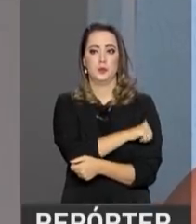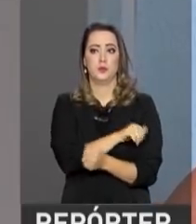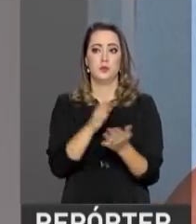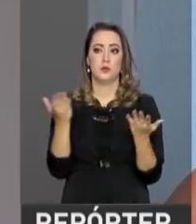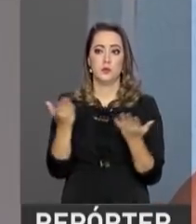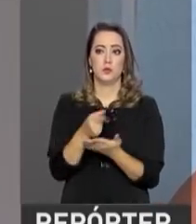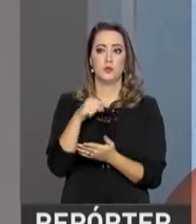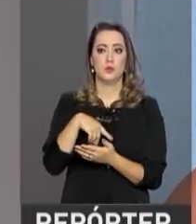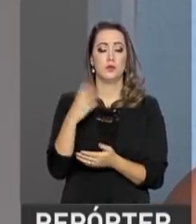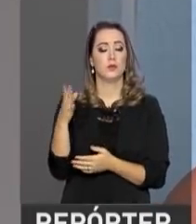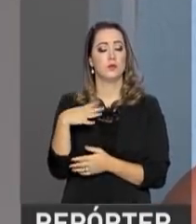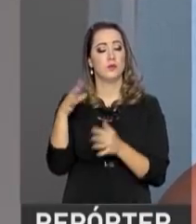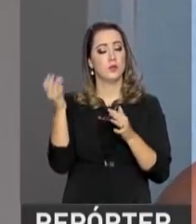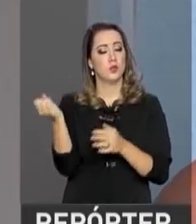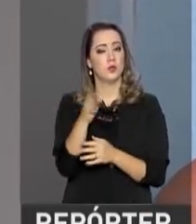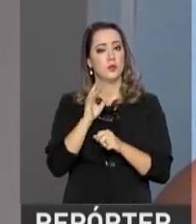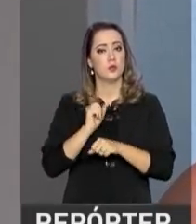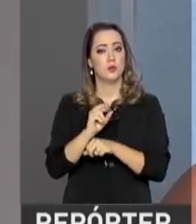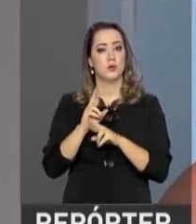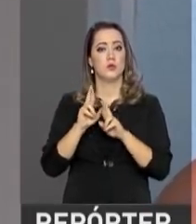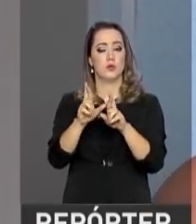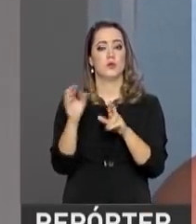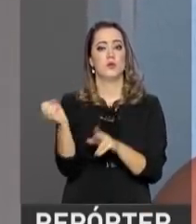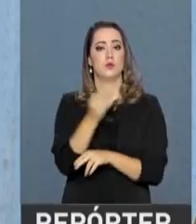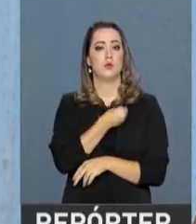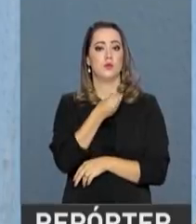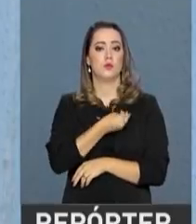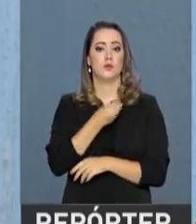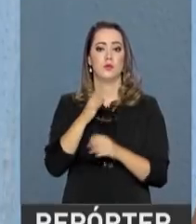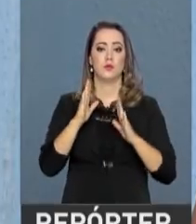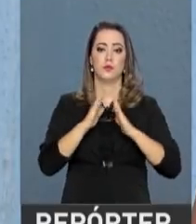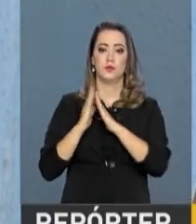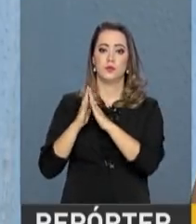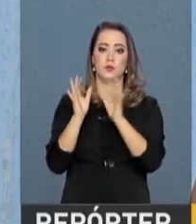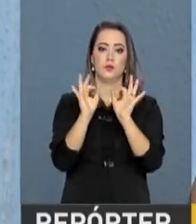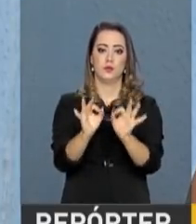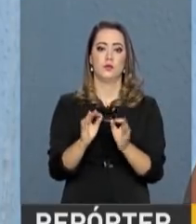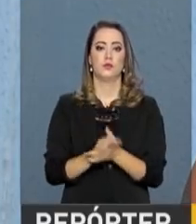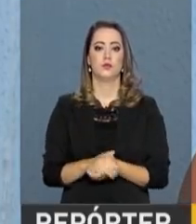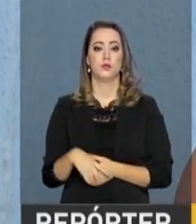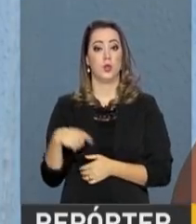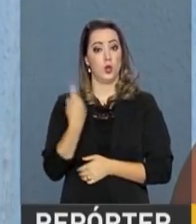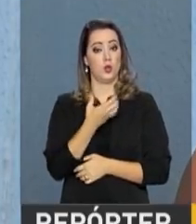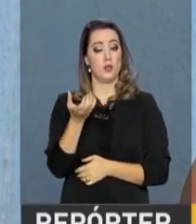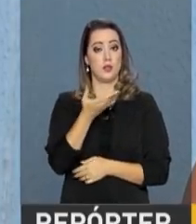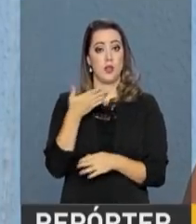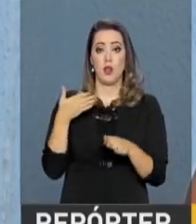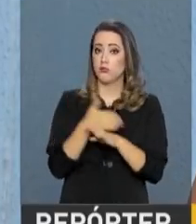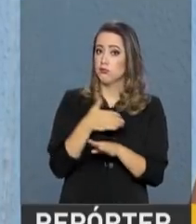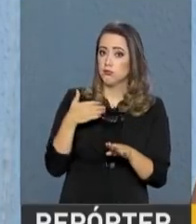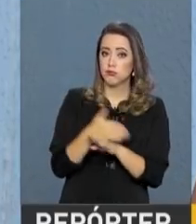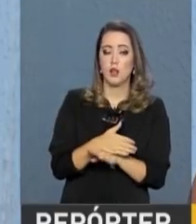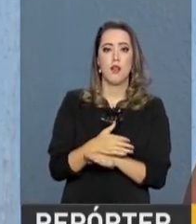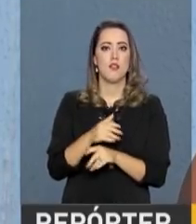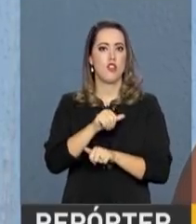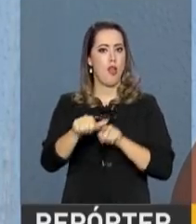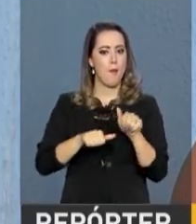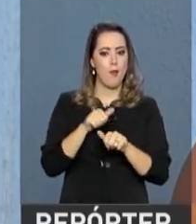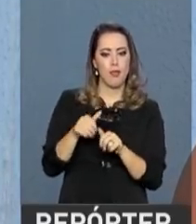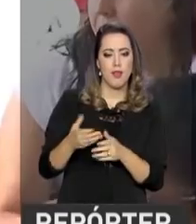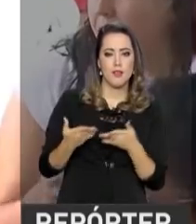para começar vida nova no novo lá a gente tá doido japão mudar logo já inaugura a casa já é